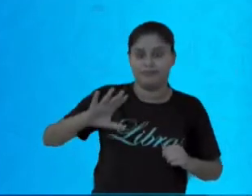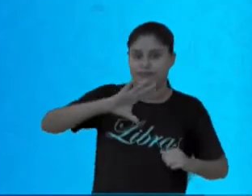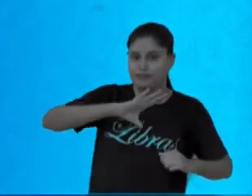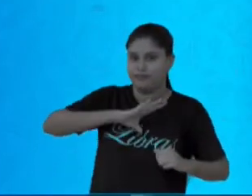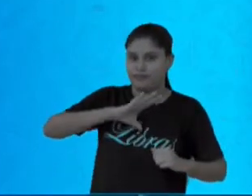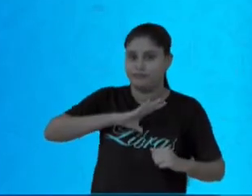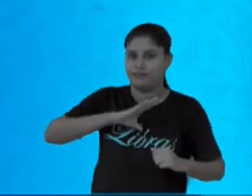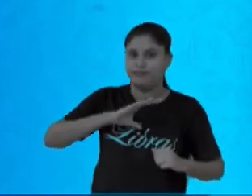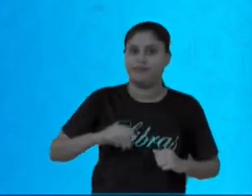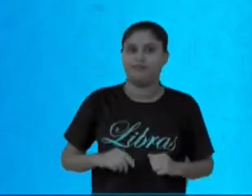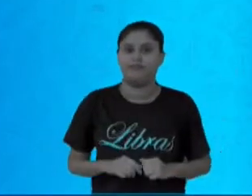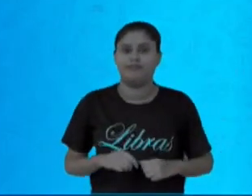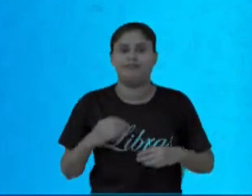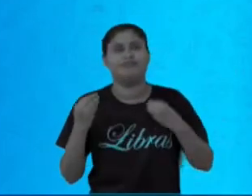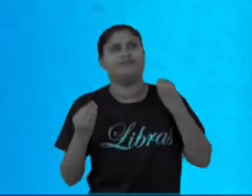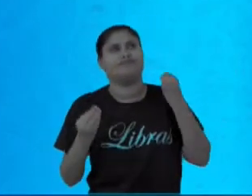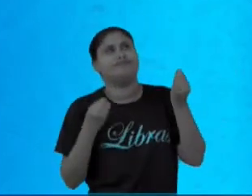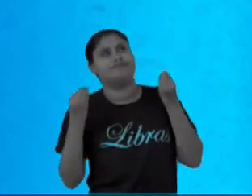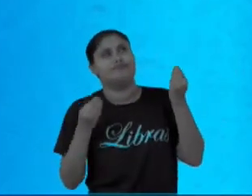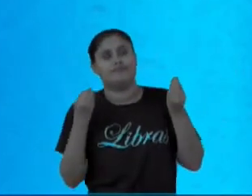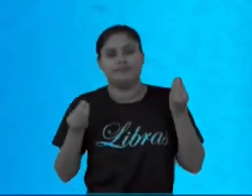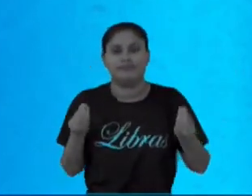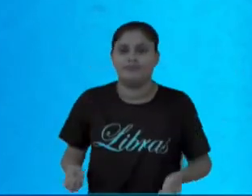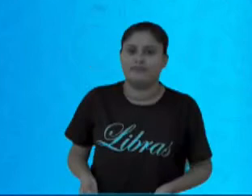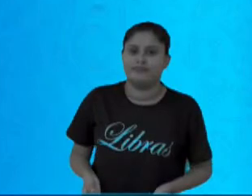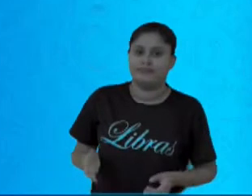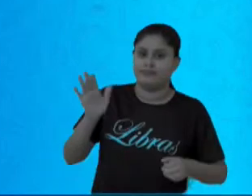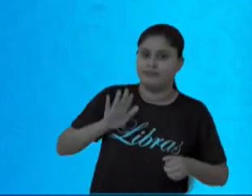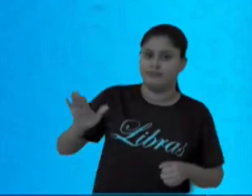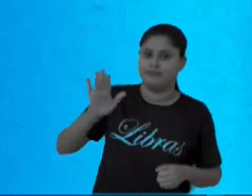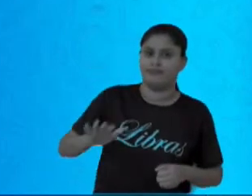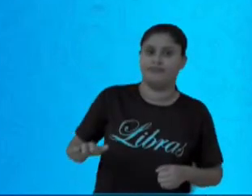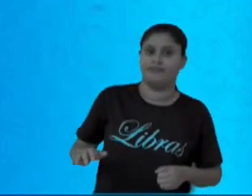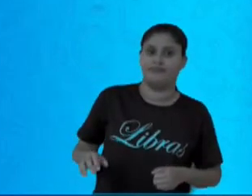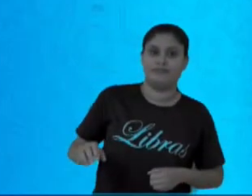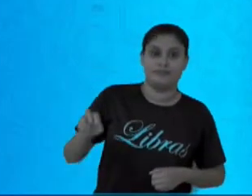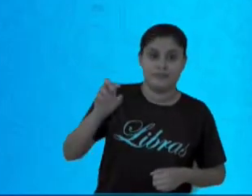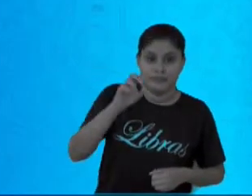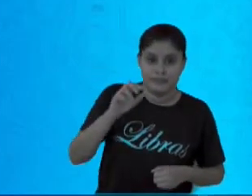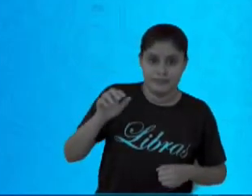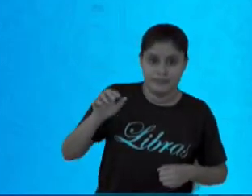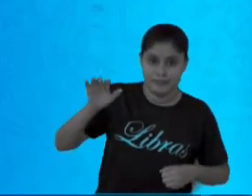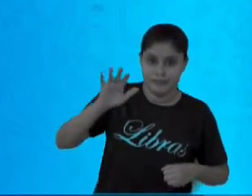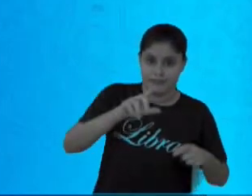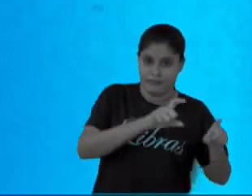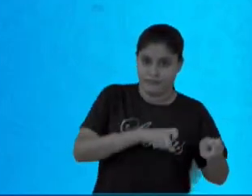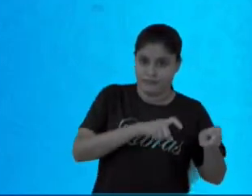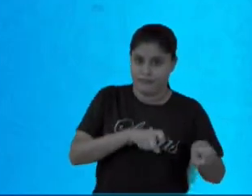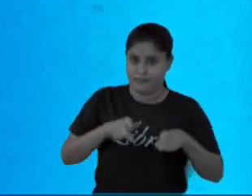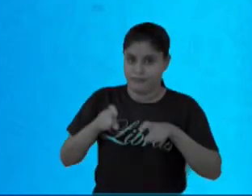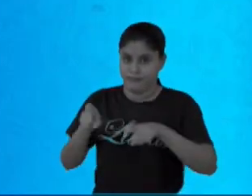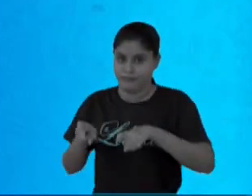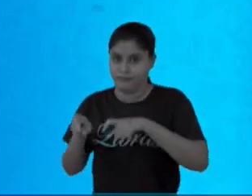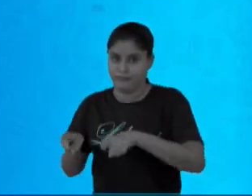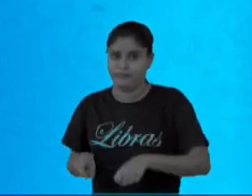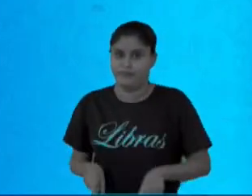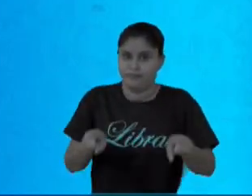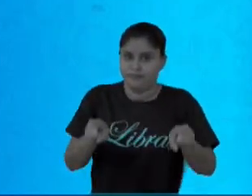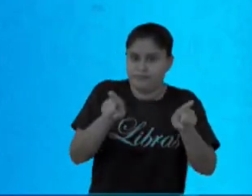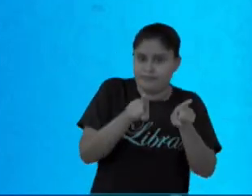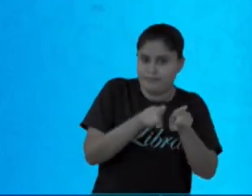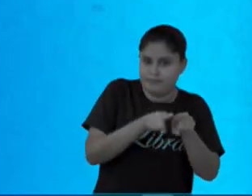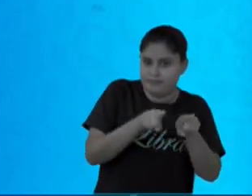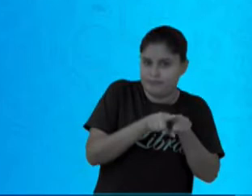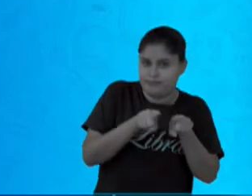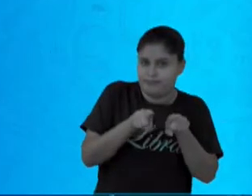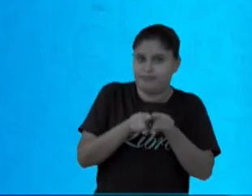a zona urbana é melhor do que a zona rural? Não, né? Hoje nós vamos aprender o quê? Que um depende do outro.